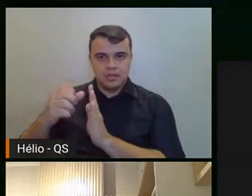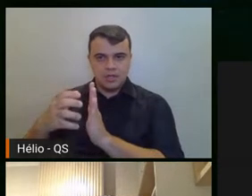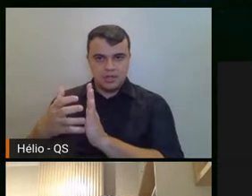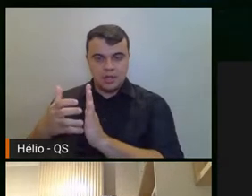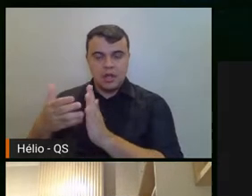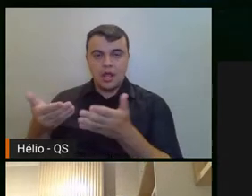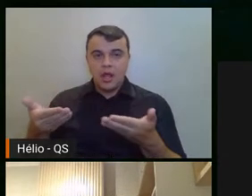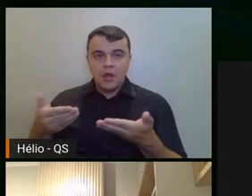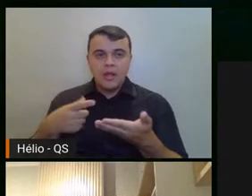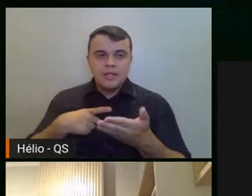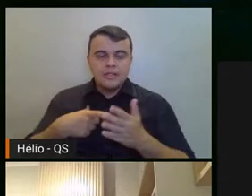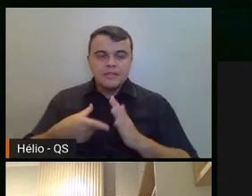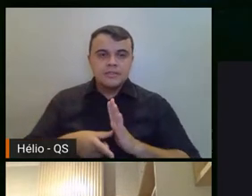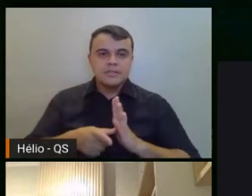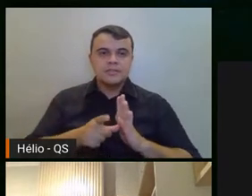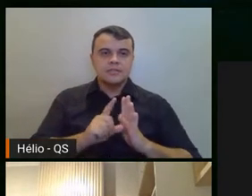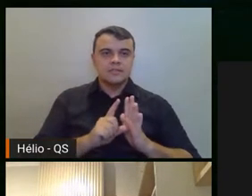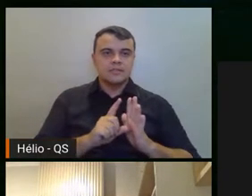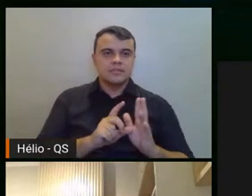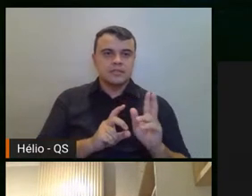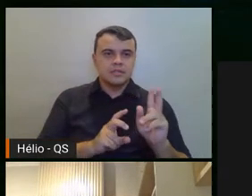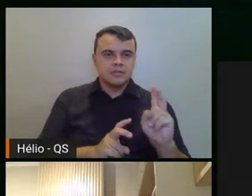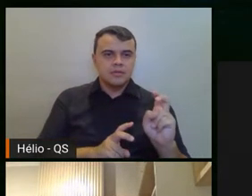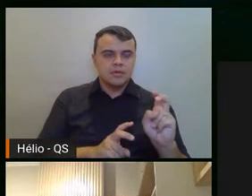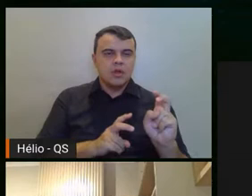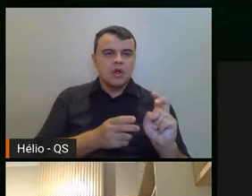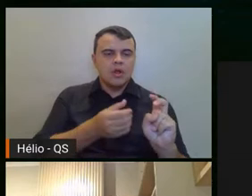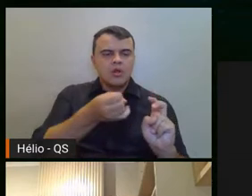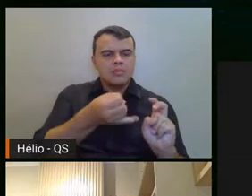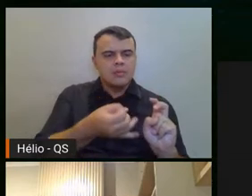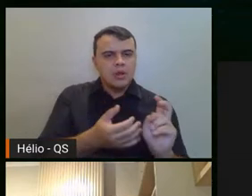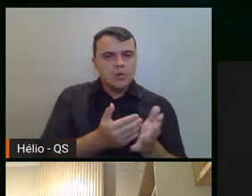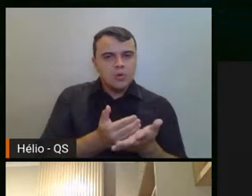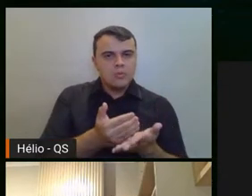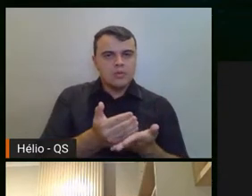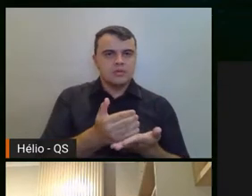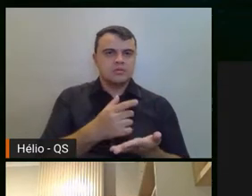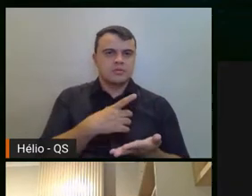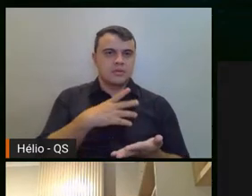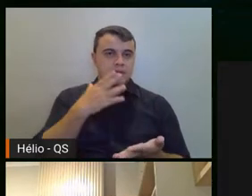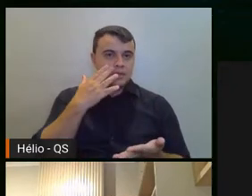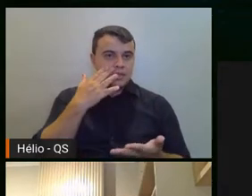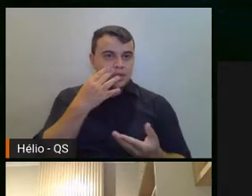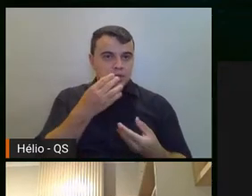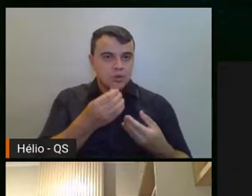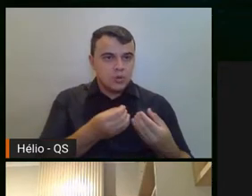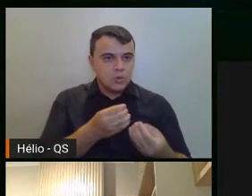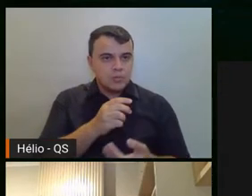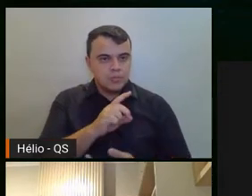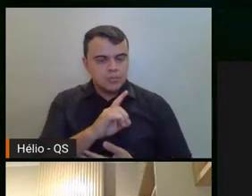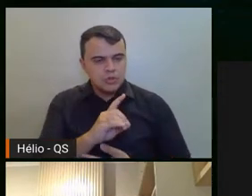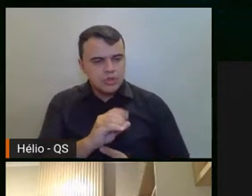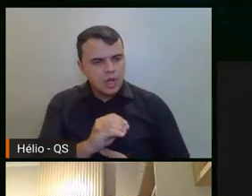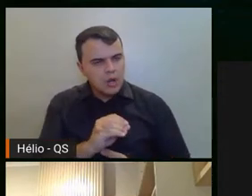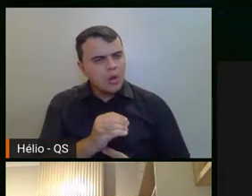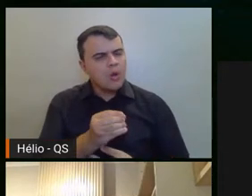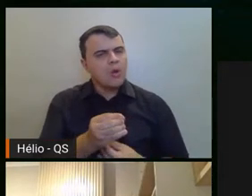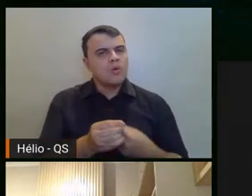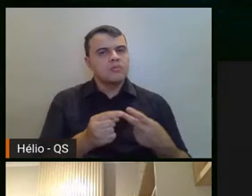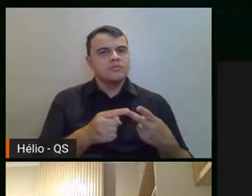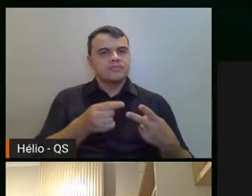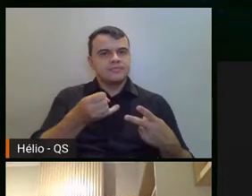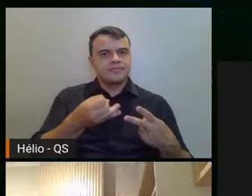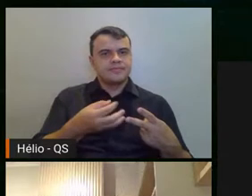a gente tem aqui um módulo de onboard galera que é onde vocês vão entender um pouco de como adiar tem aqui